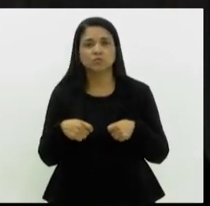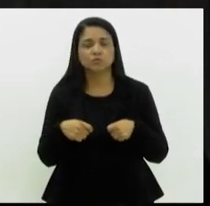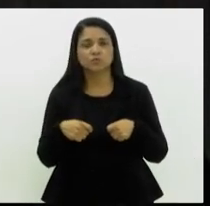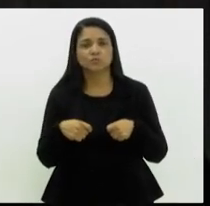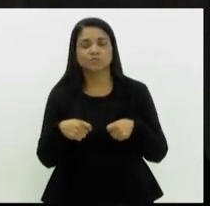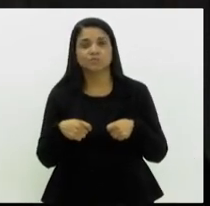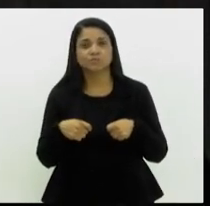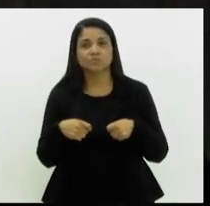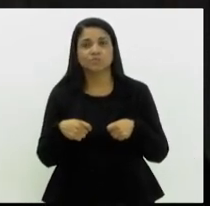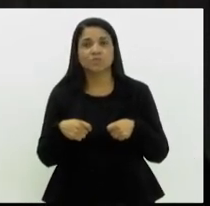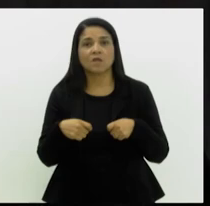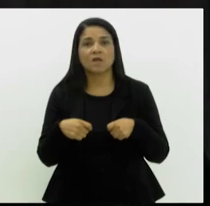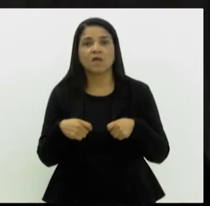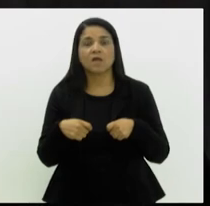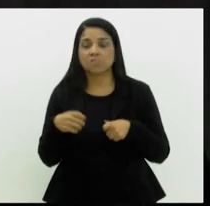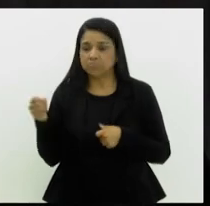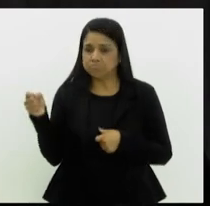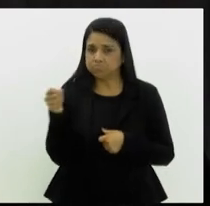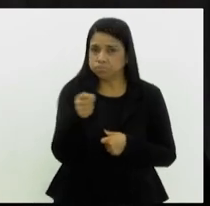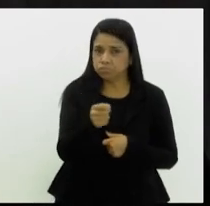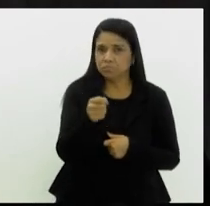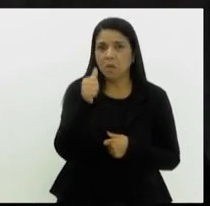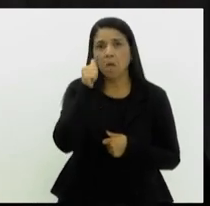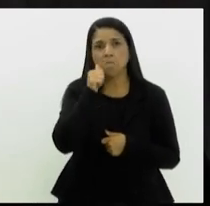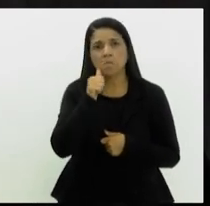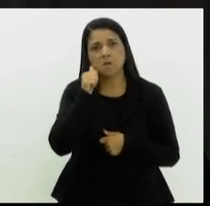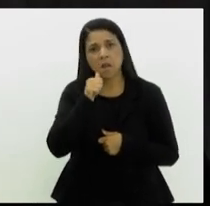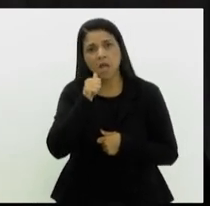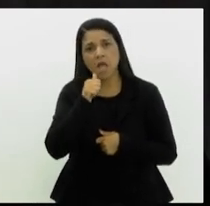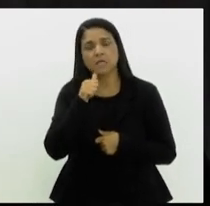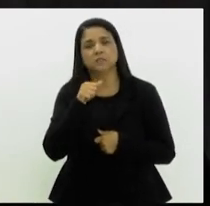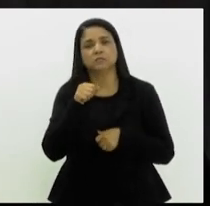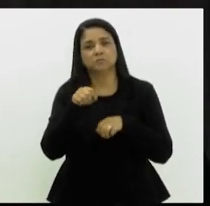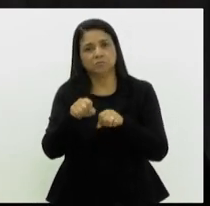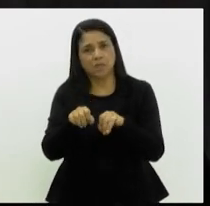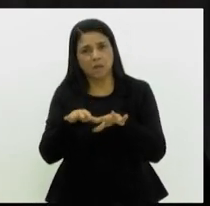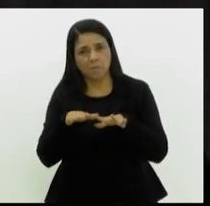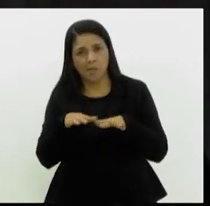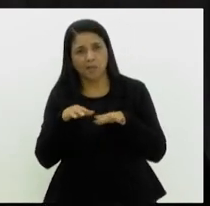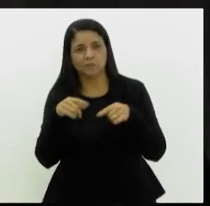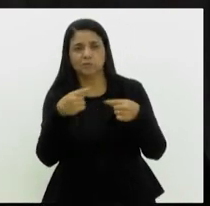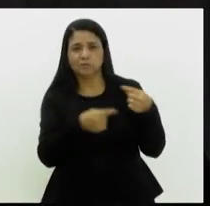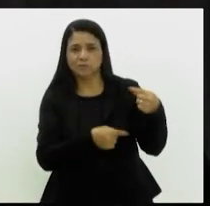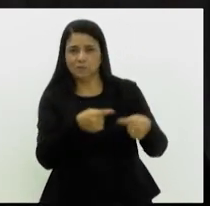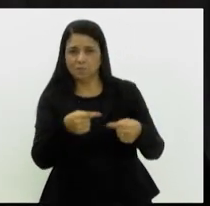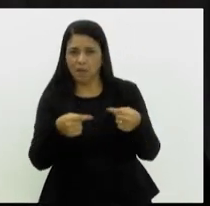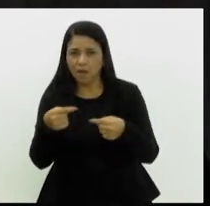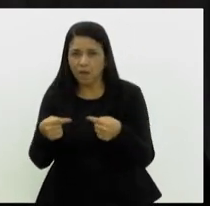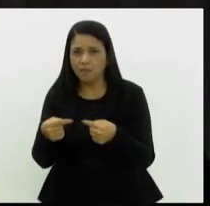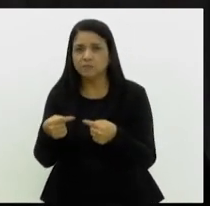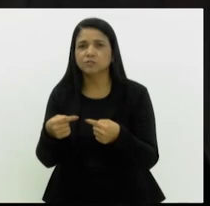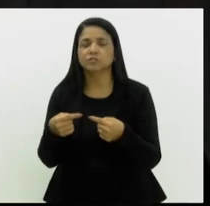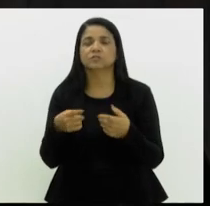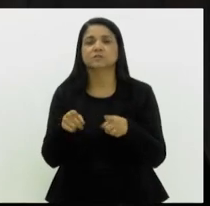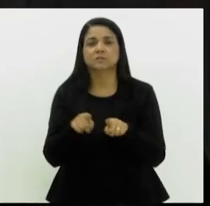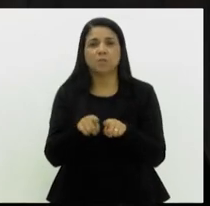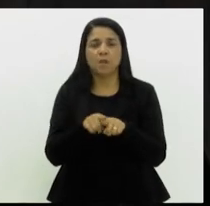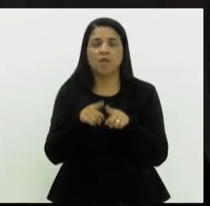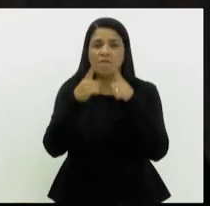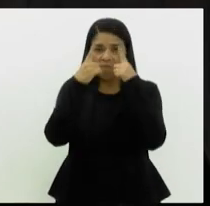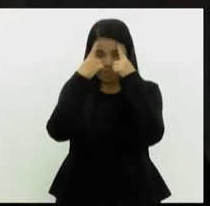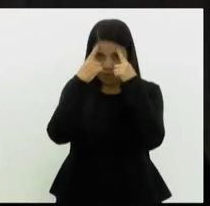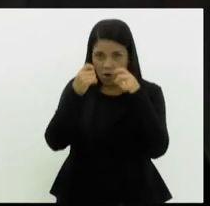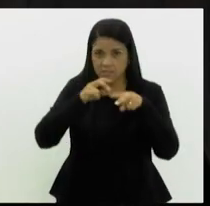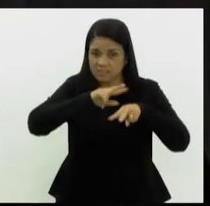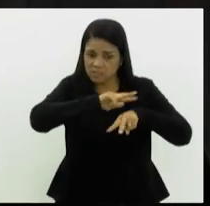viável a presença de mulheres do parlamento, seja nos debates aqui colocados, a gente fala também muitas vezes de violência política de